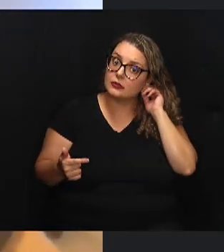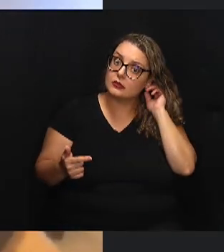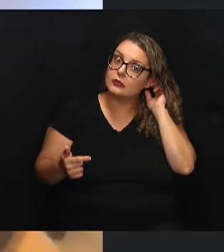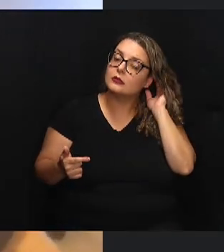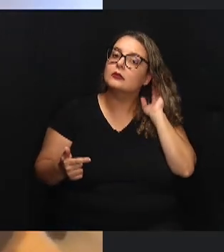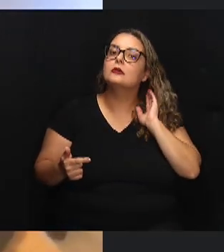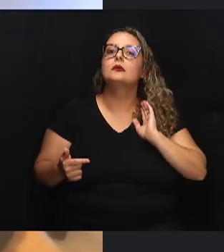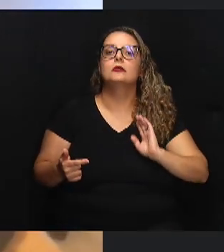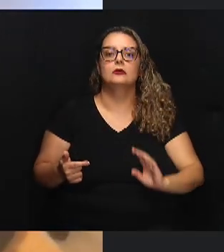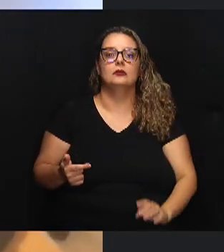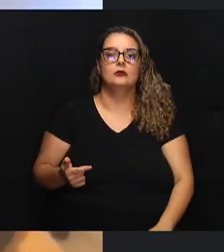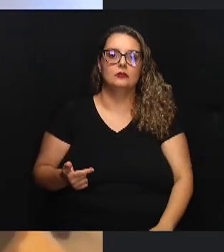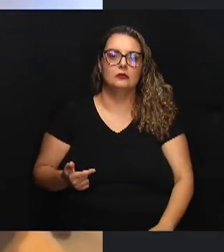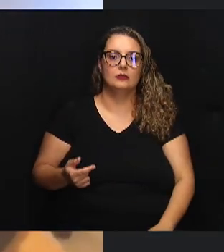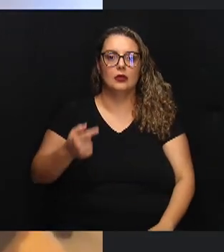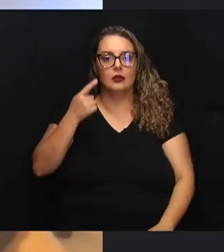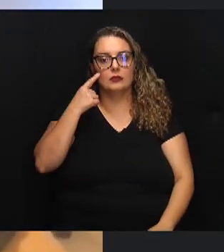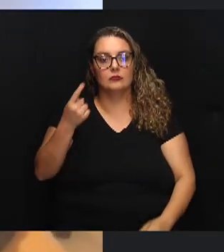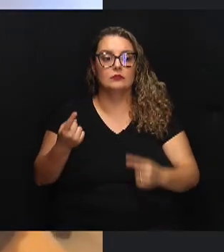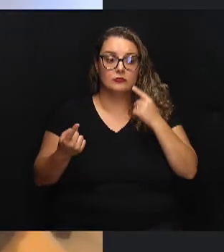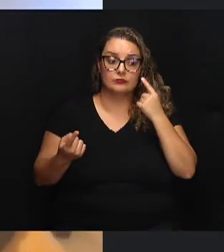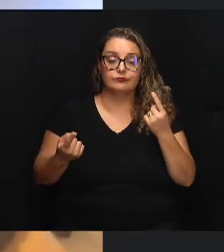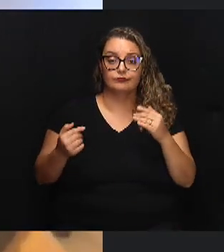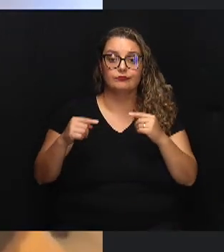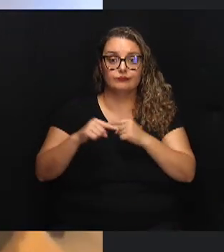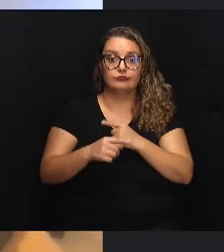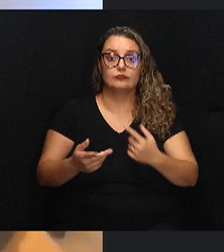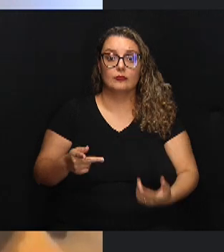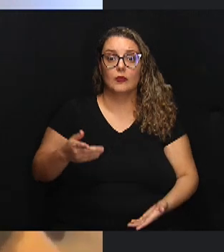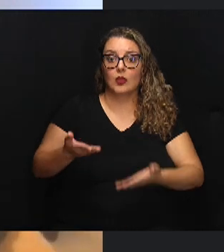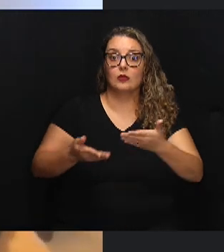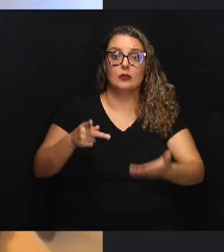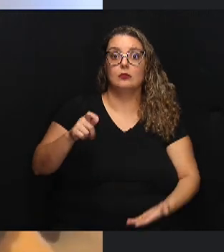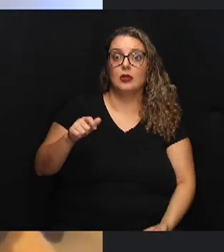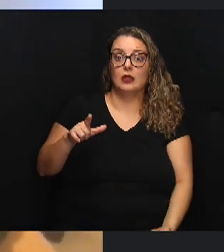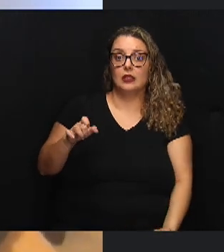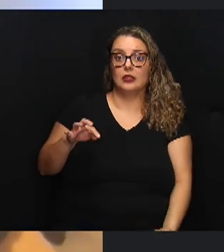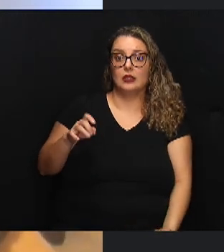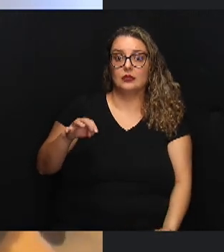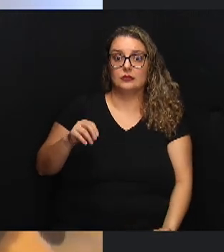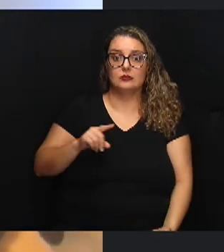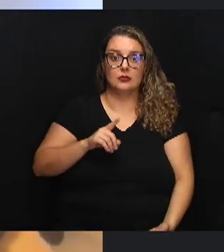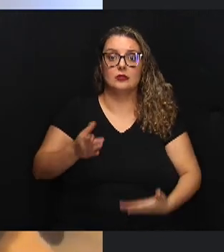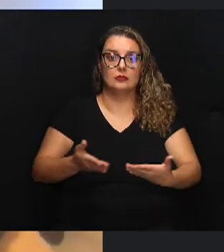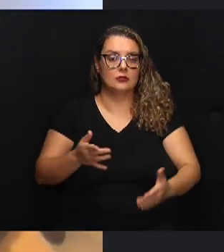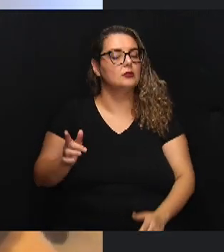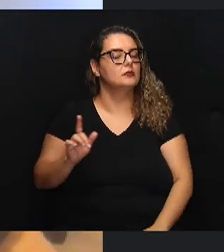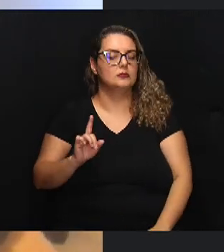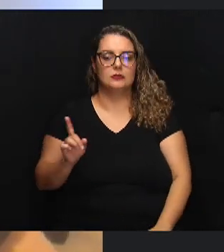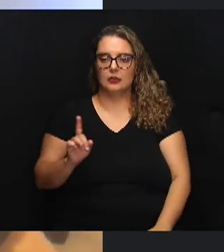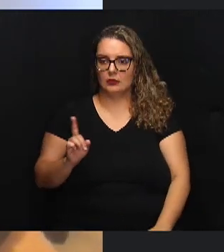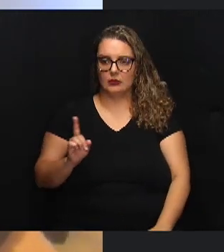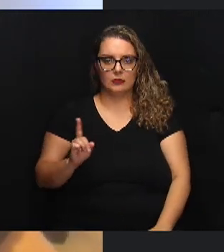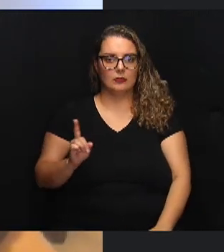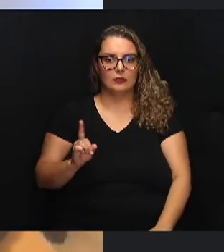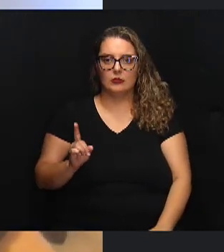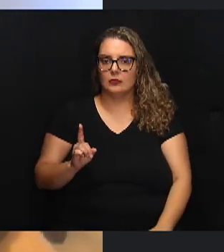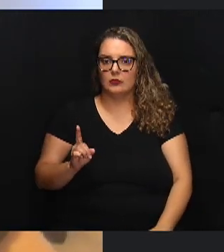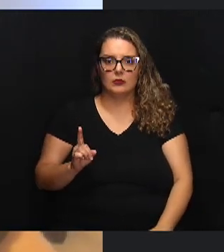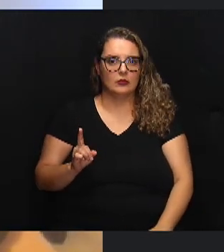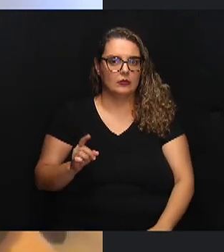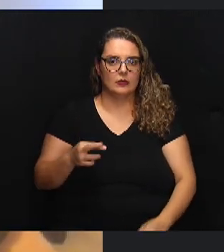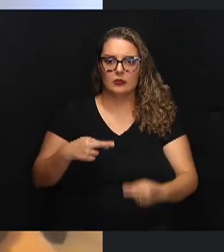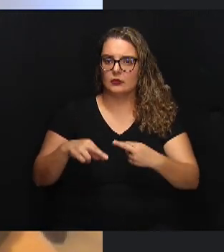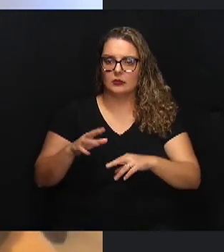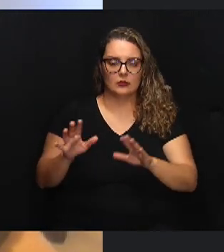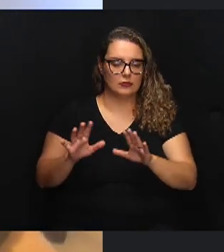que algumas pessoas se equivocam é achar que cuidado paliativo significa não tratar. Não tem, de nenhuma forma, relação